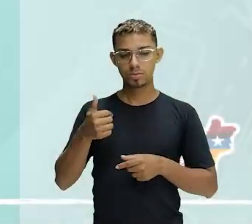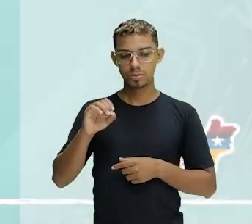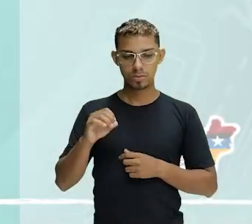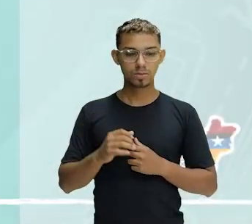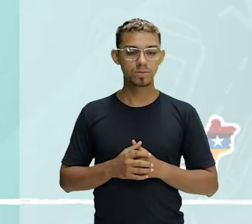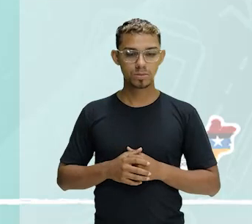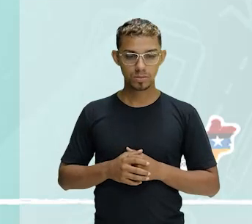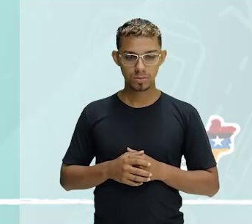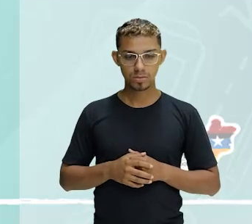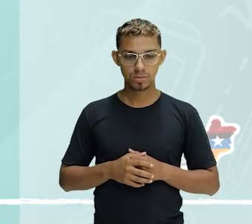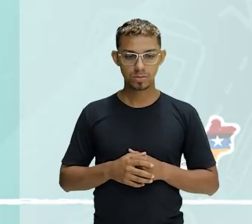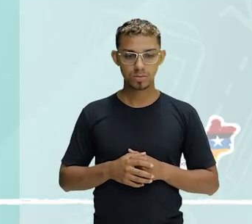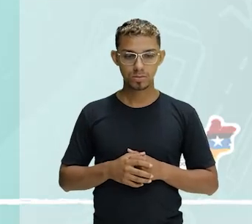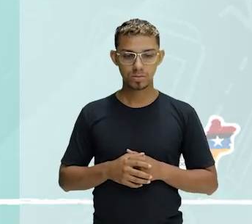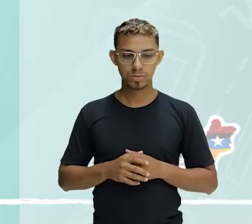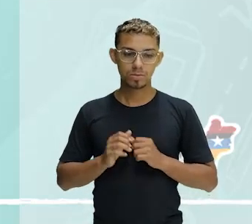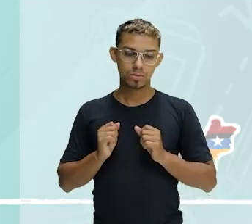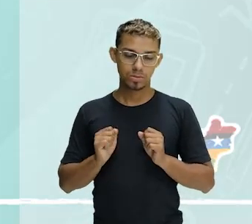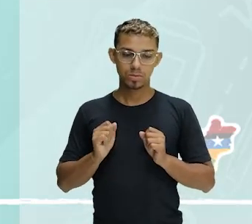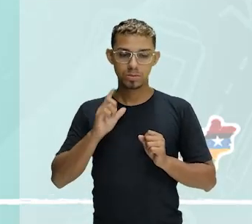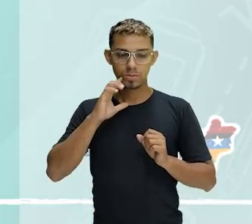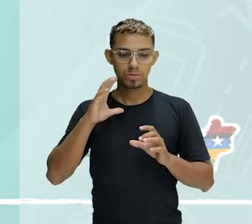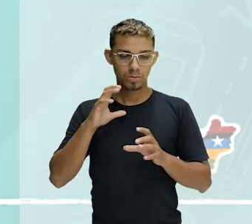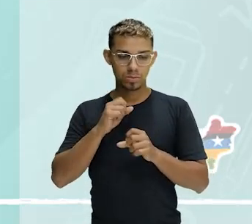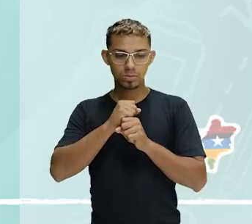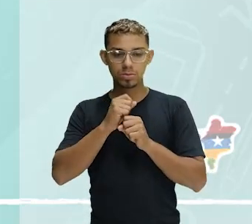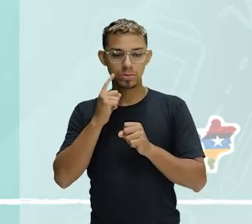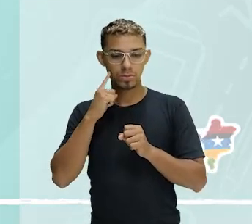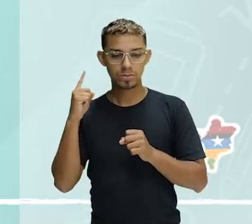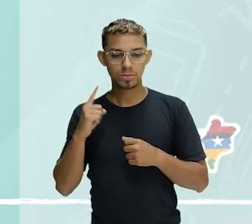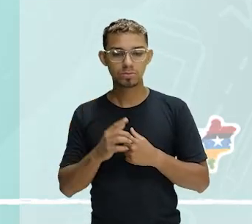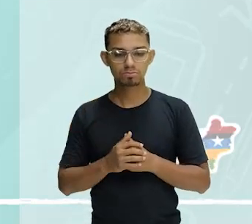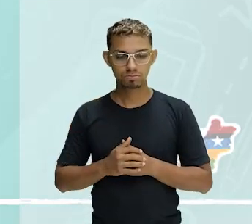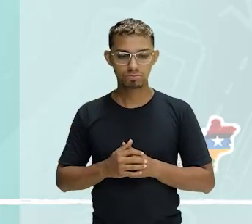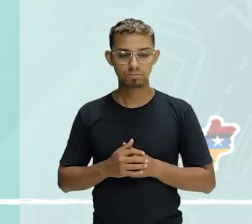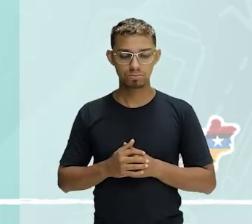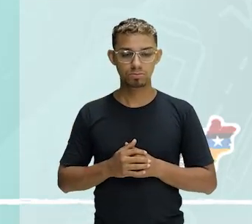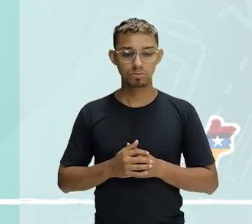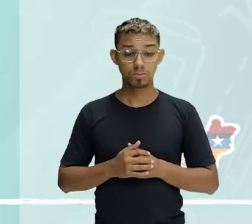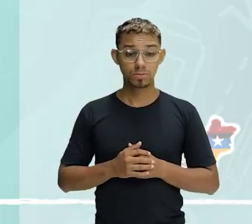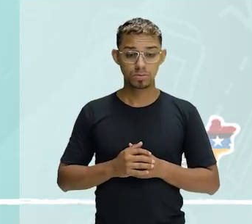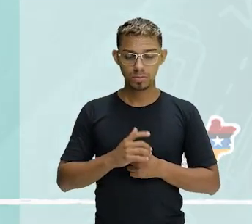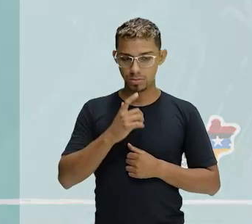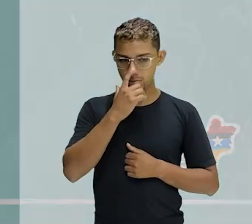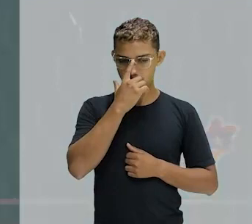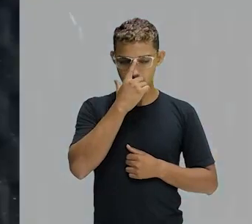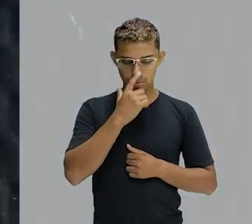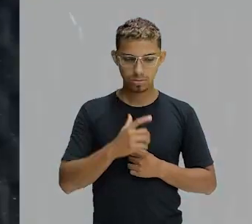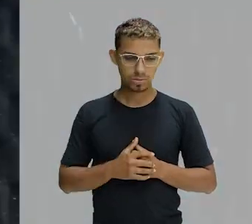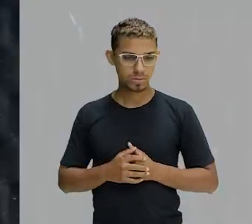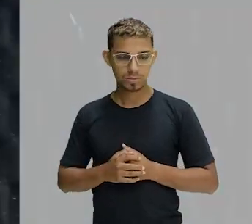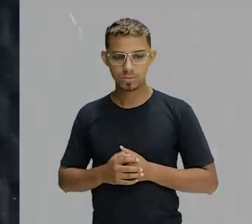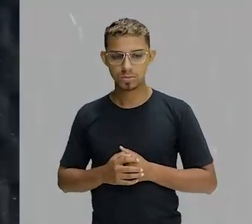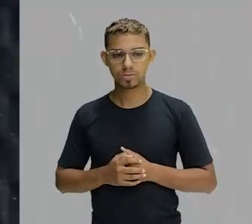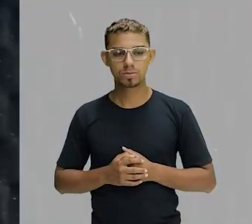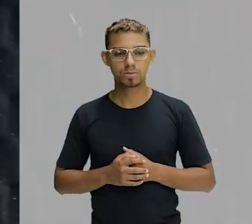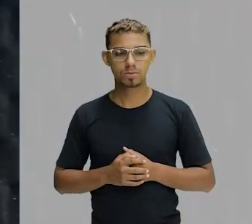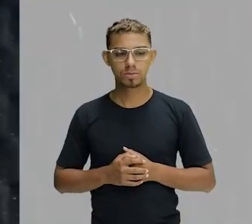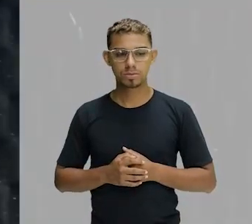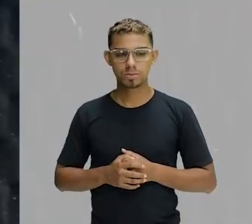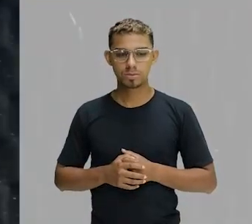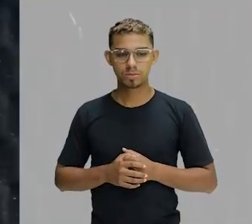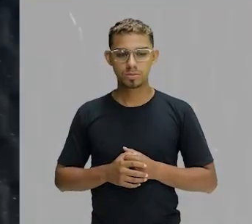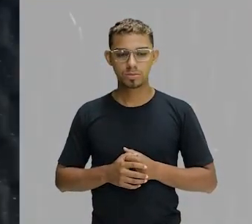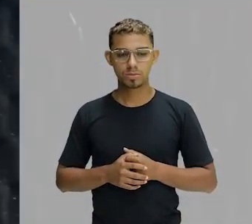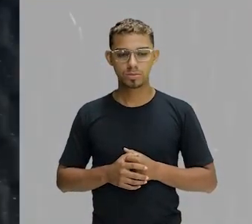Eu posso até juntar. Belezinha? Lembra que aqui todo o tempo é o M10, tá? Então, M10 é C que multiplica